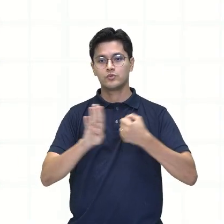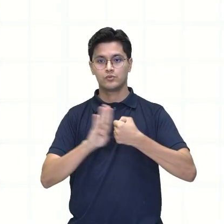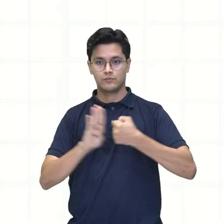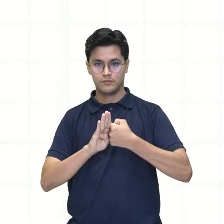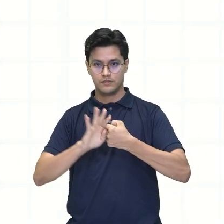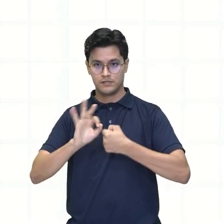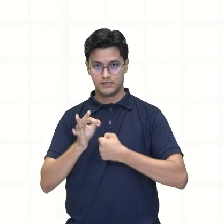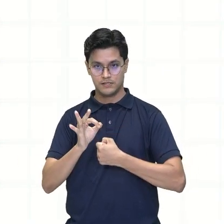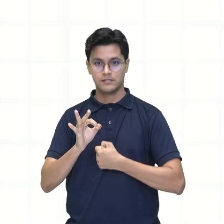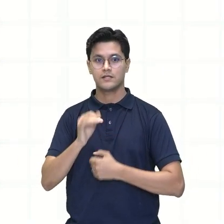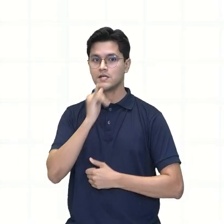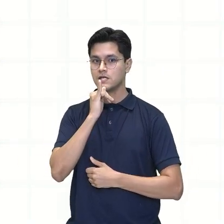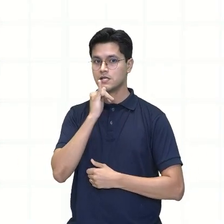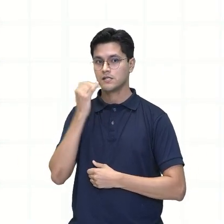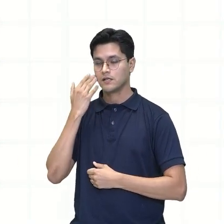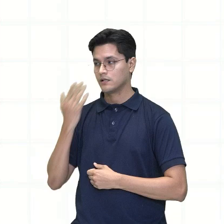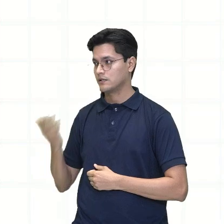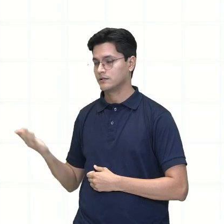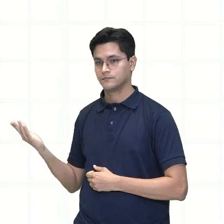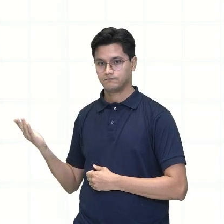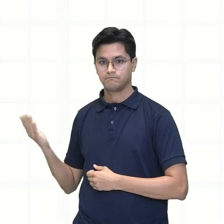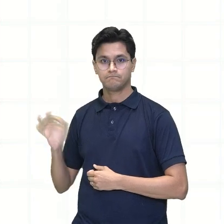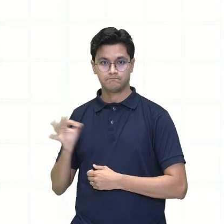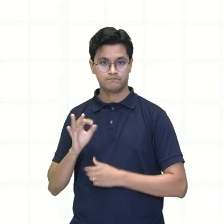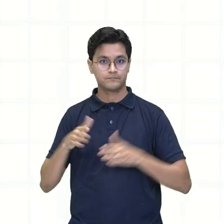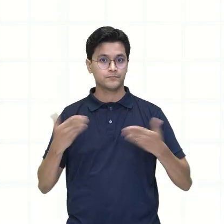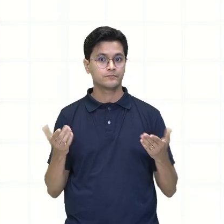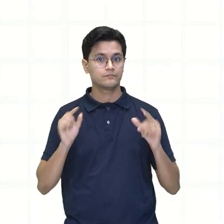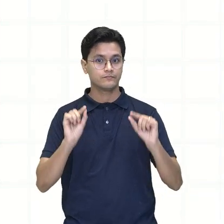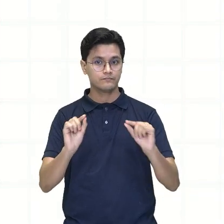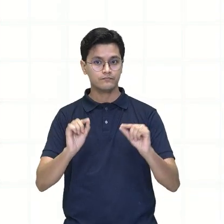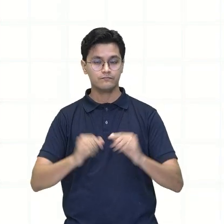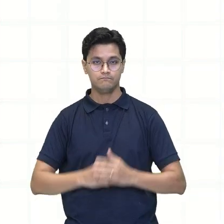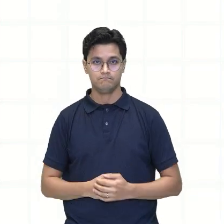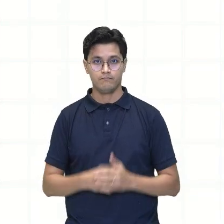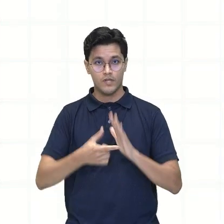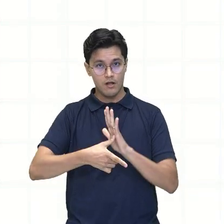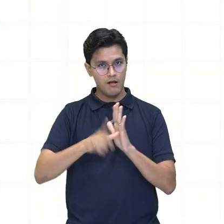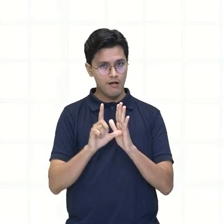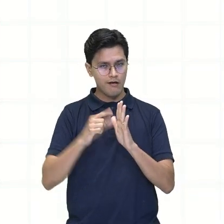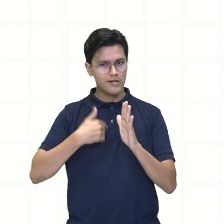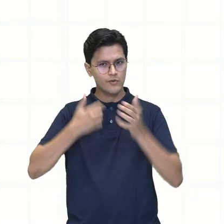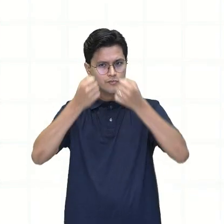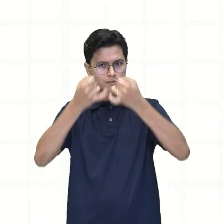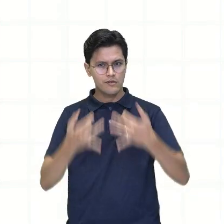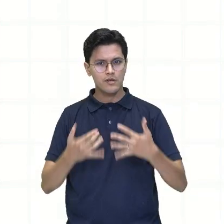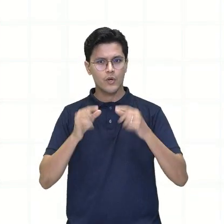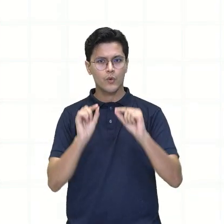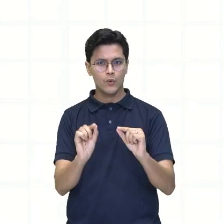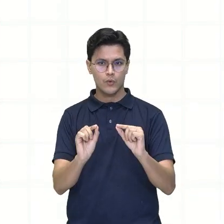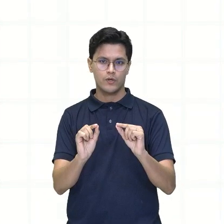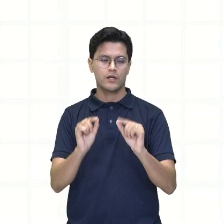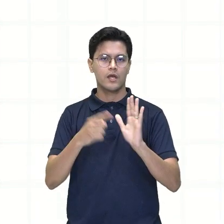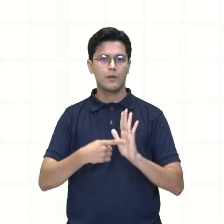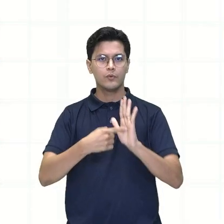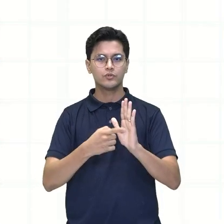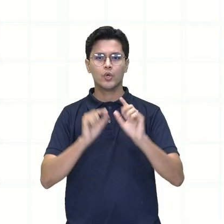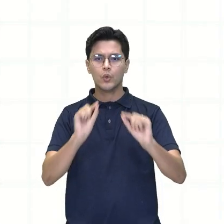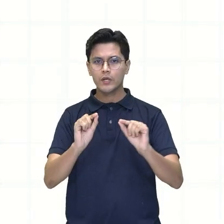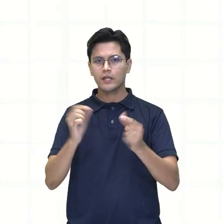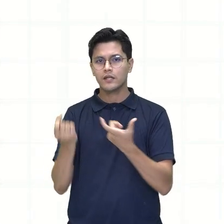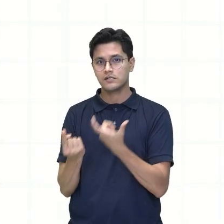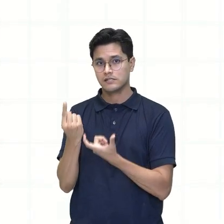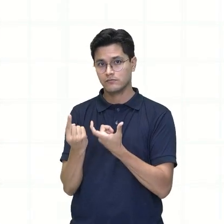sua formação se assemelha aos dos substantivos. Então, como eu falei ainda agora, né? No primeiro, eu já vim mostrando singular, plural,